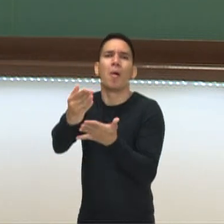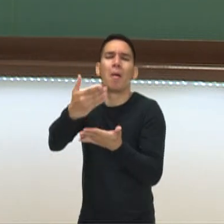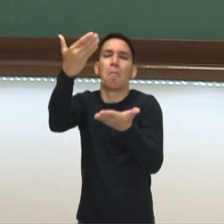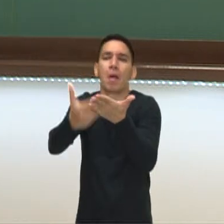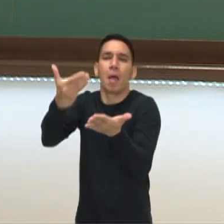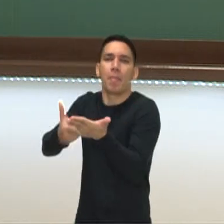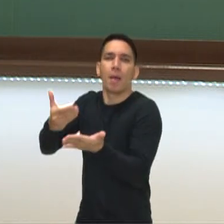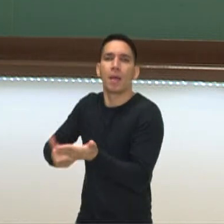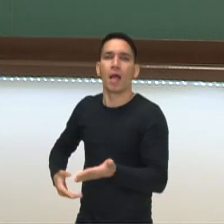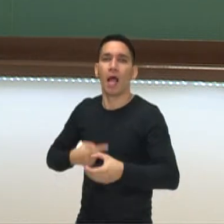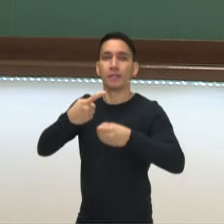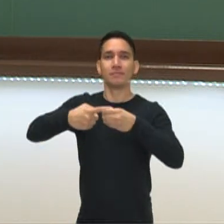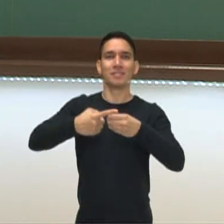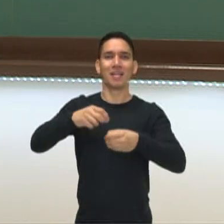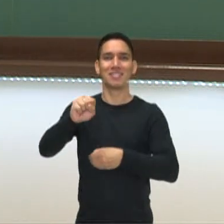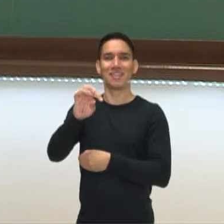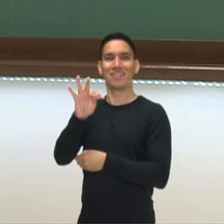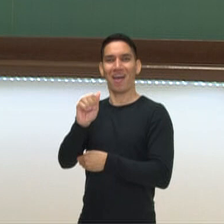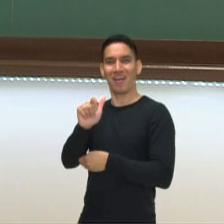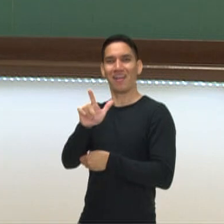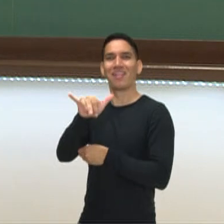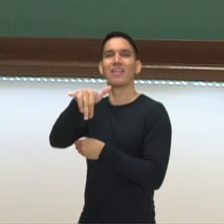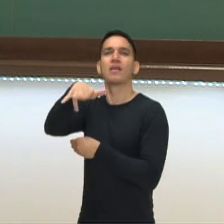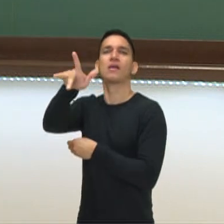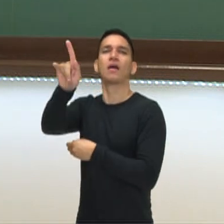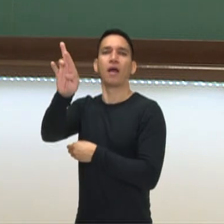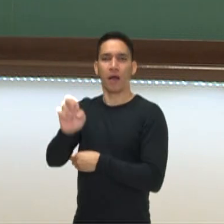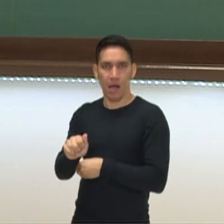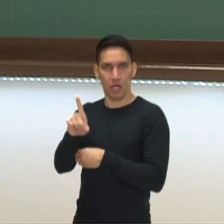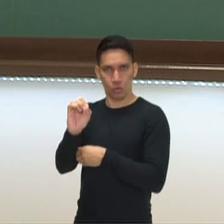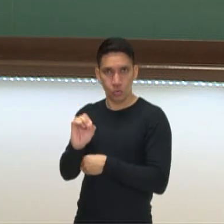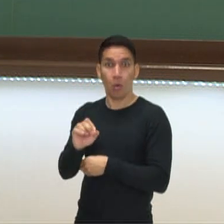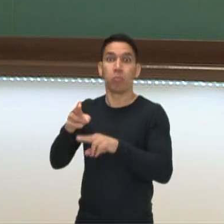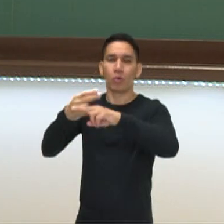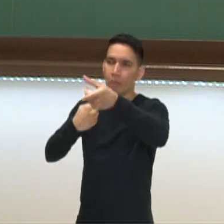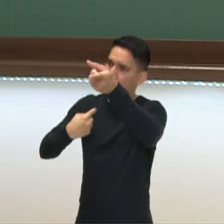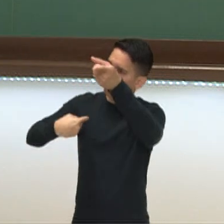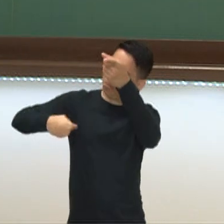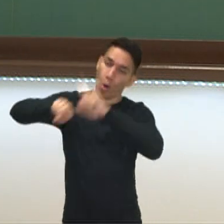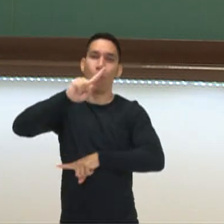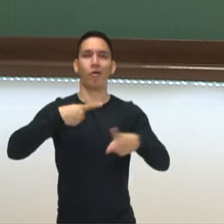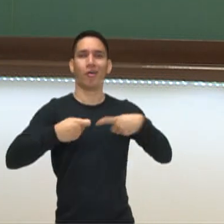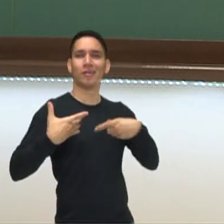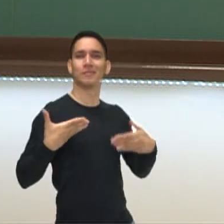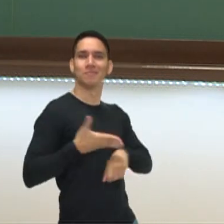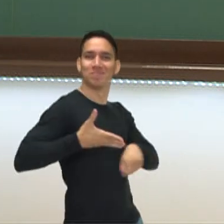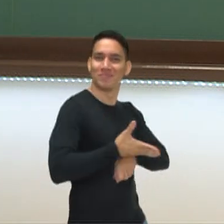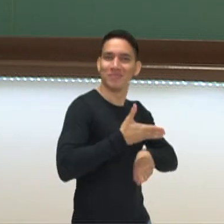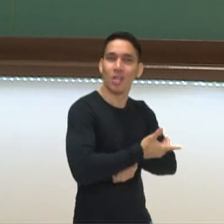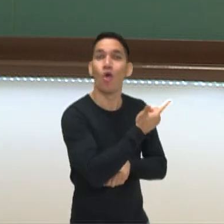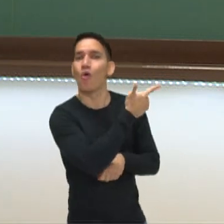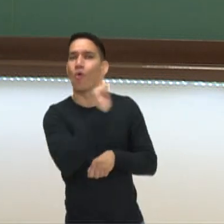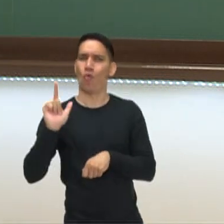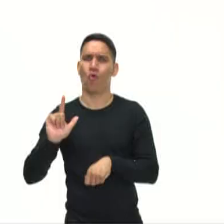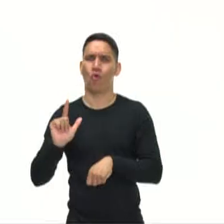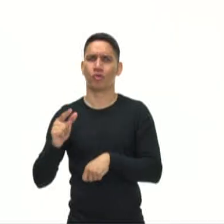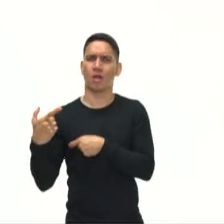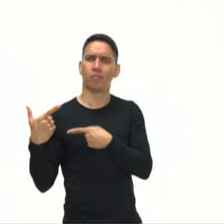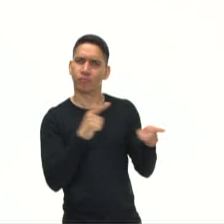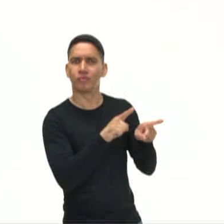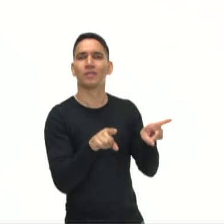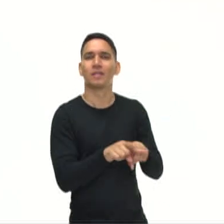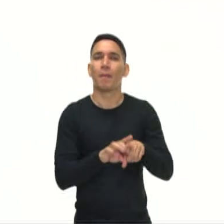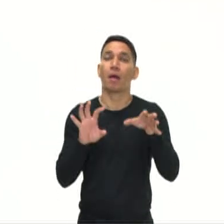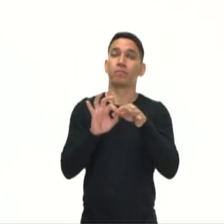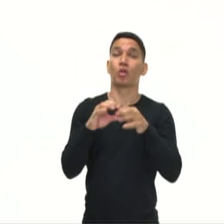Stalingrado. Aí é o momento que tem a grande reviravolta da guerra. Tá? E aí começam várias outras ofensivas dos aliados. Outra